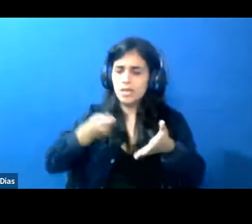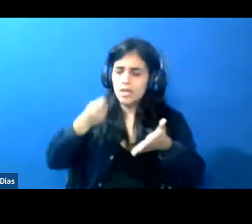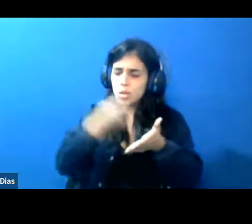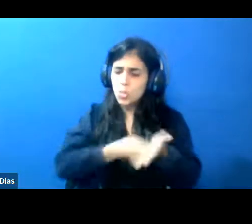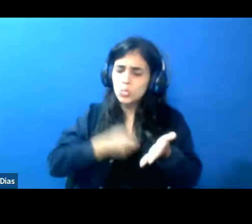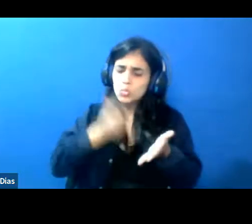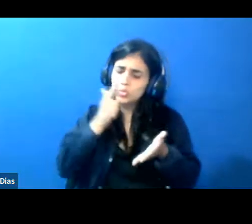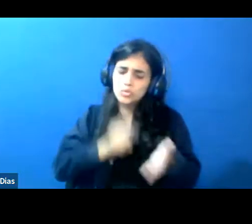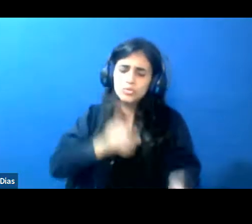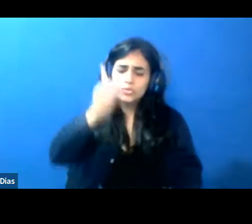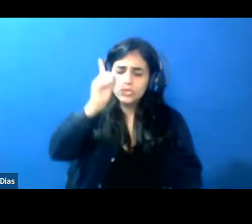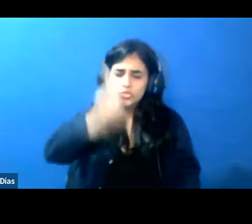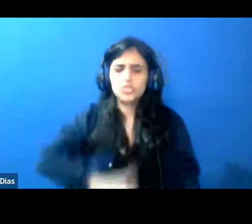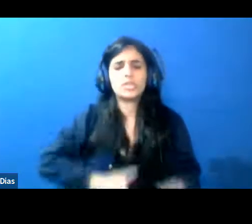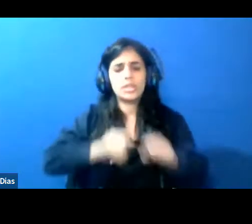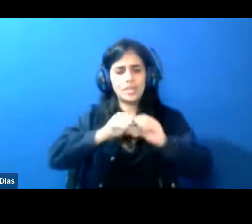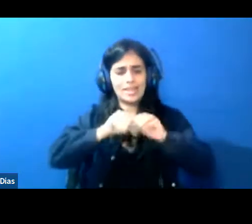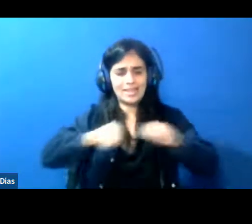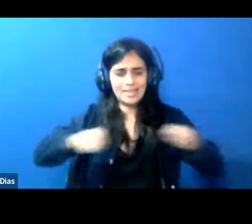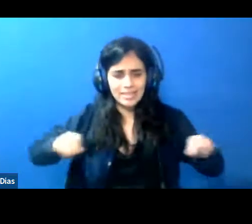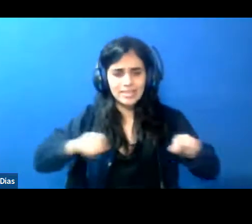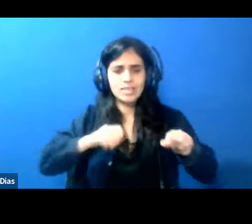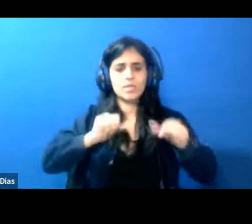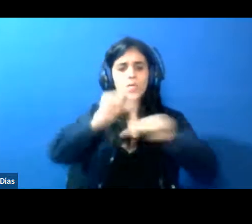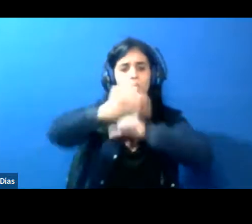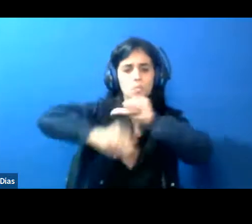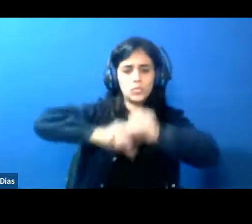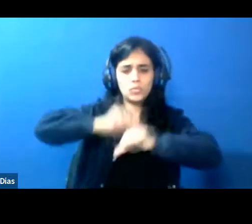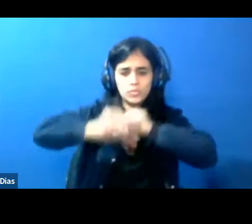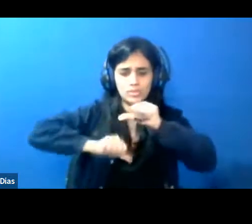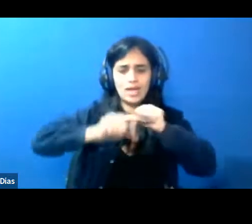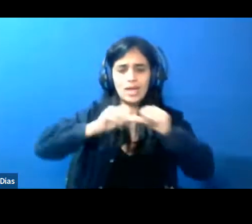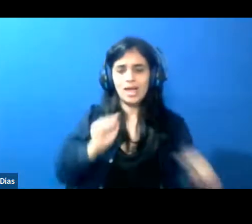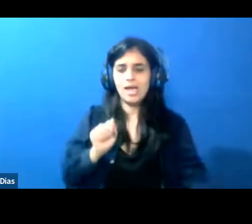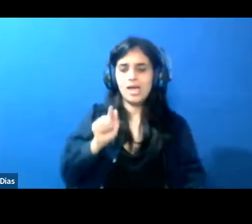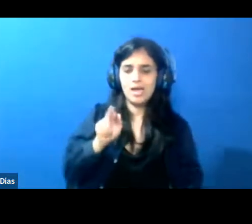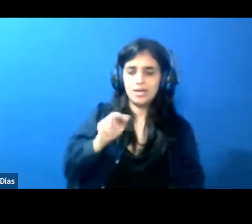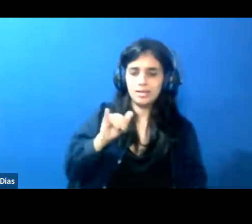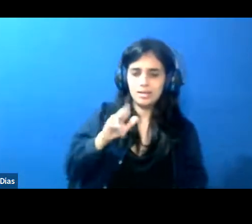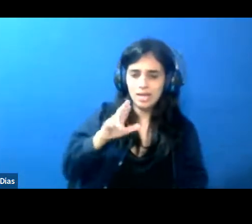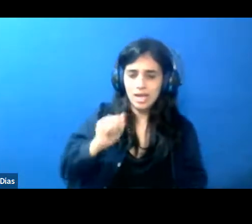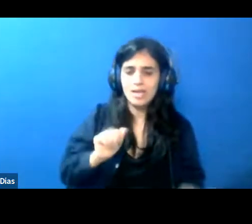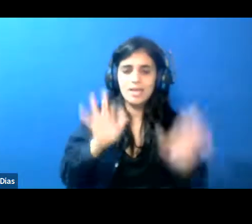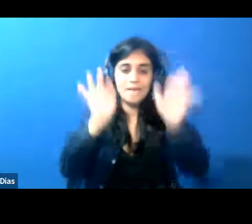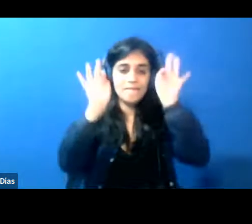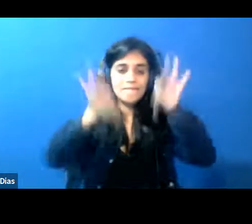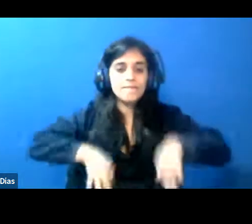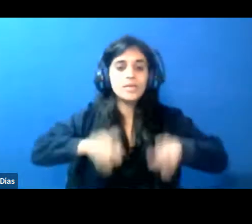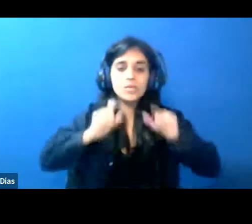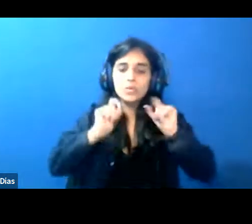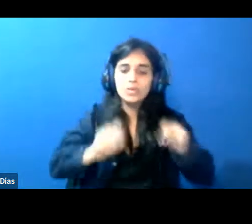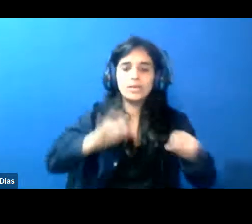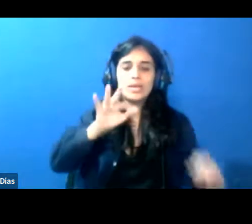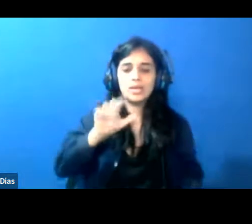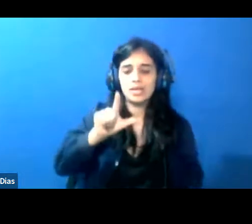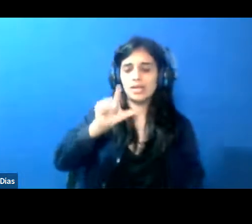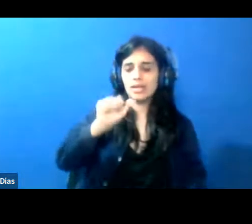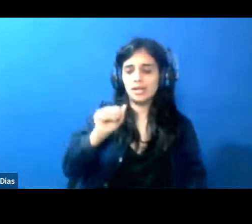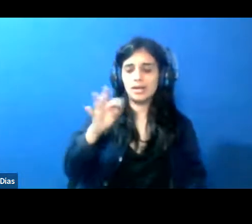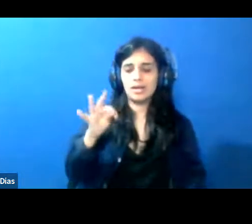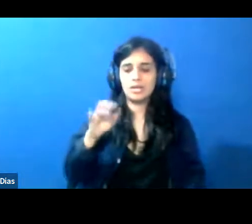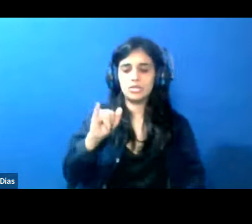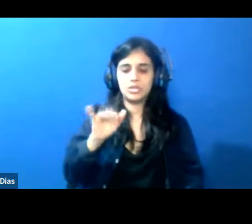direito à terra, à reforma agrária, ao fim do latifúndio. Então, por meio